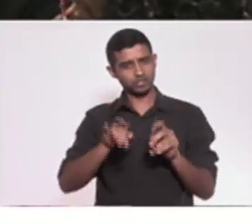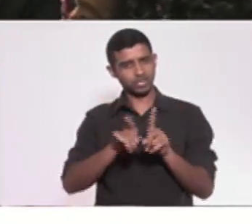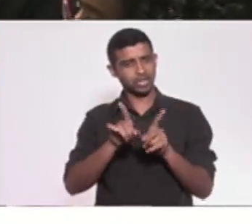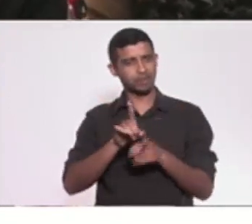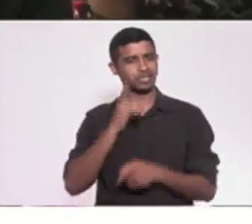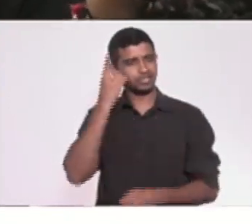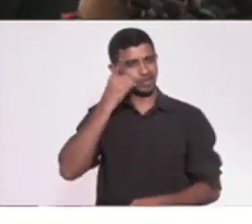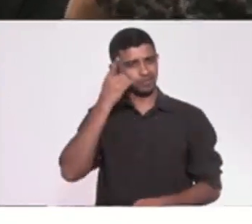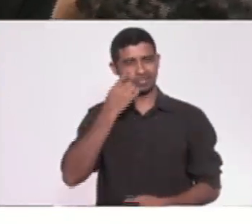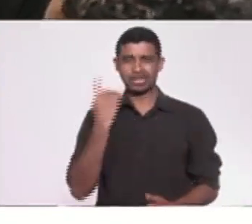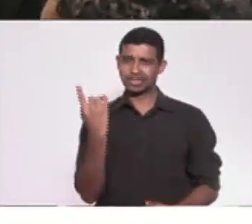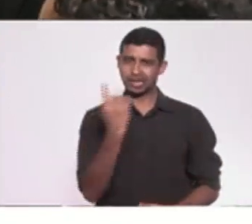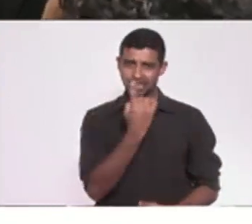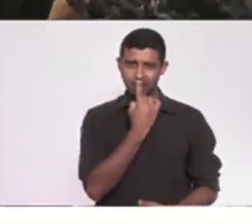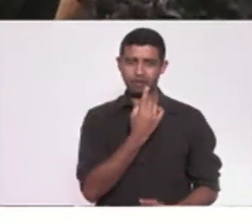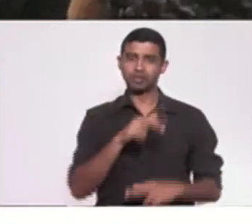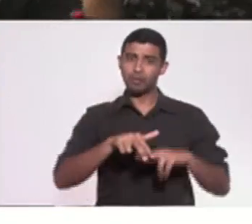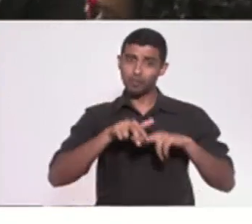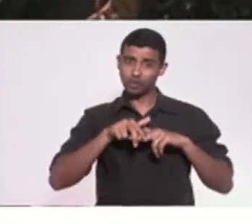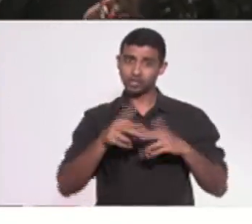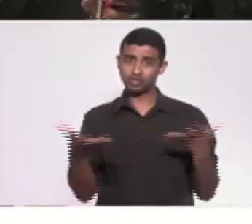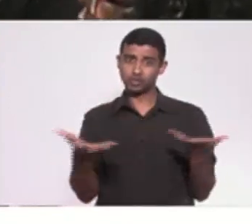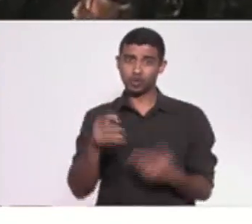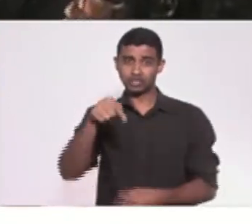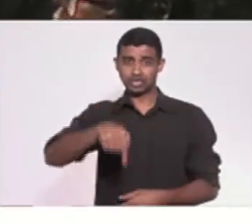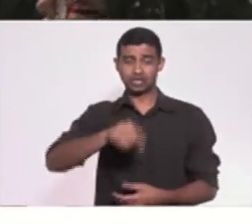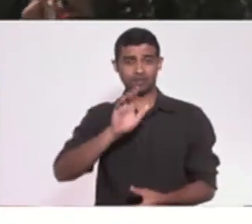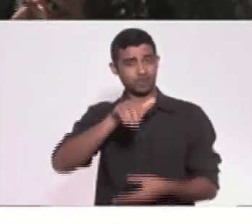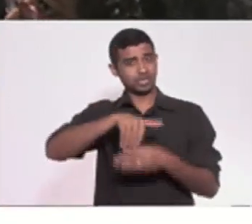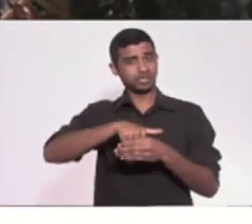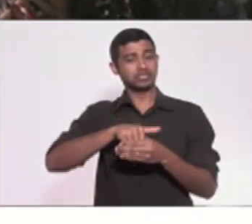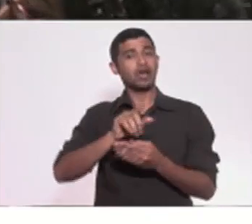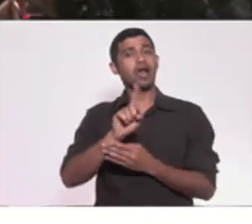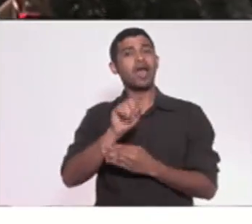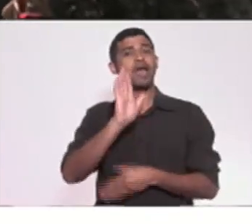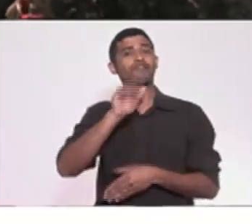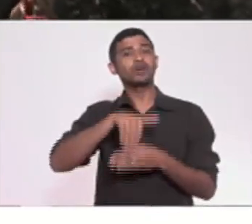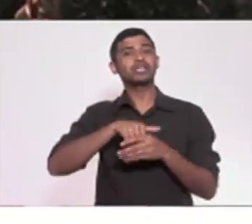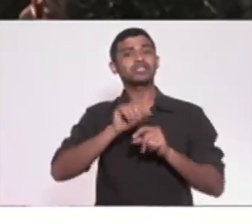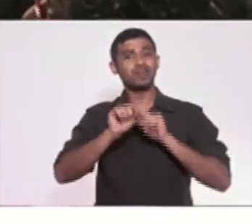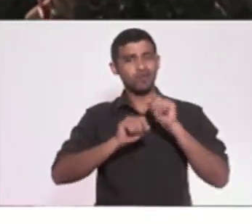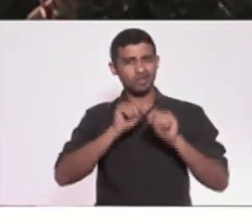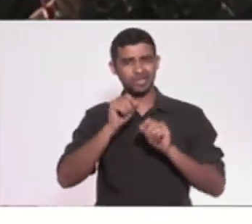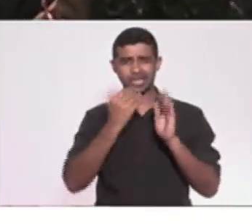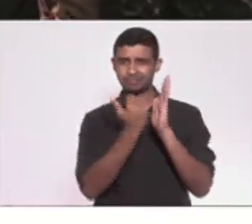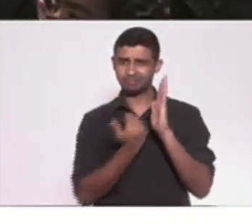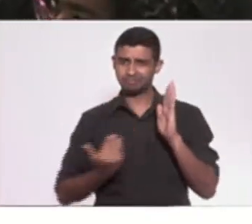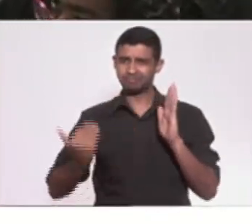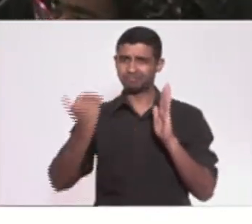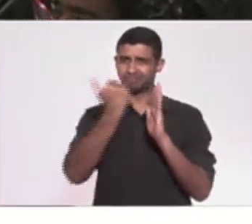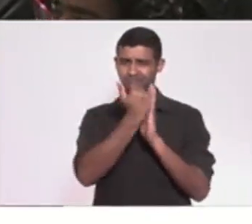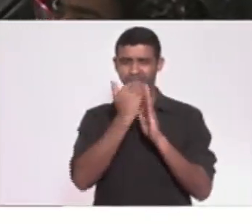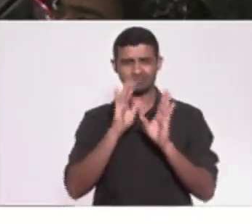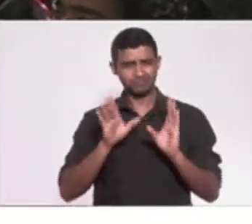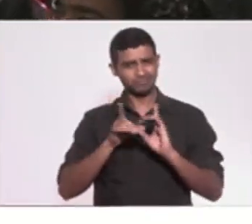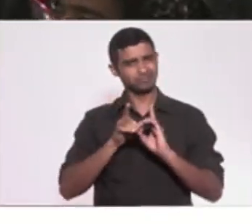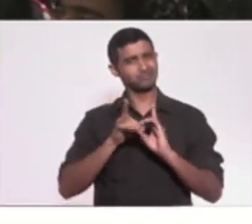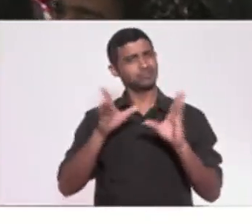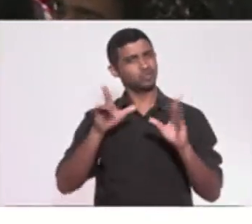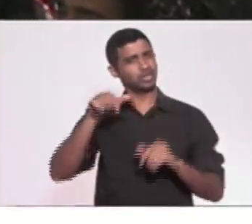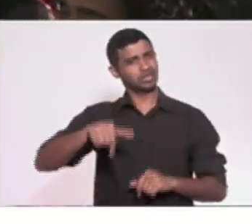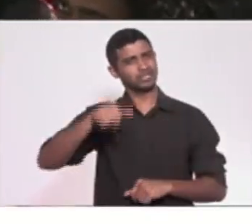isso, essa votação de hoje é uma votação que reforça a democracia no nosso